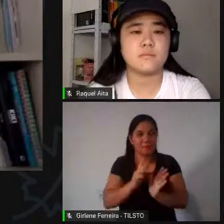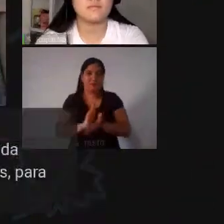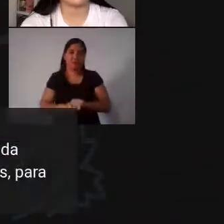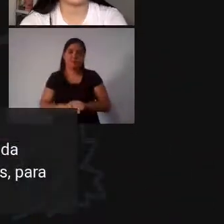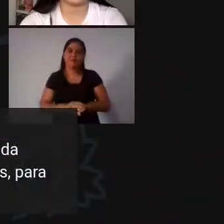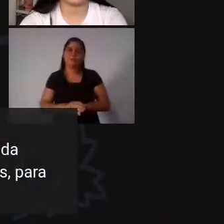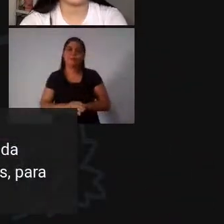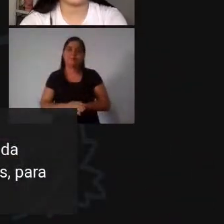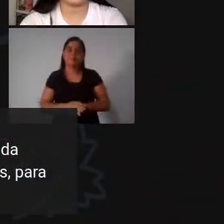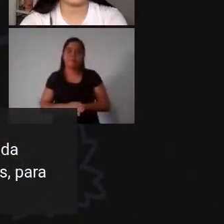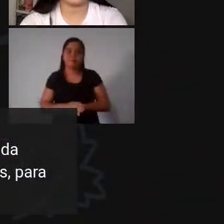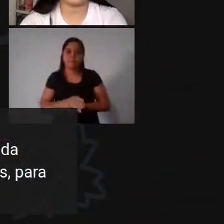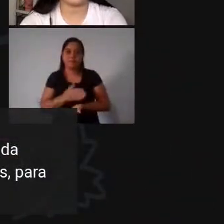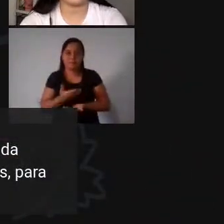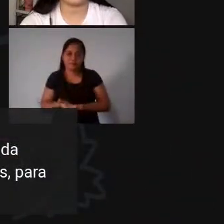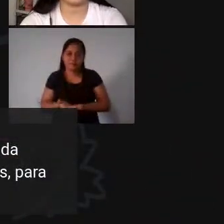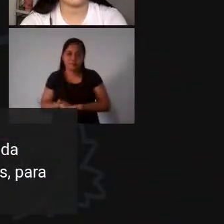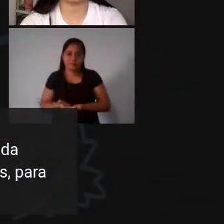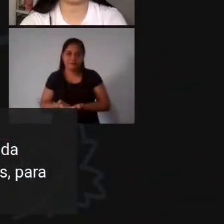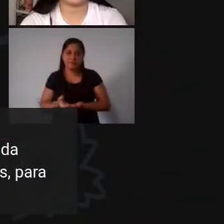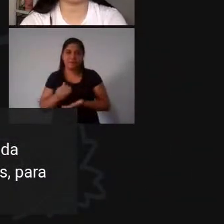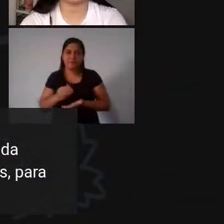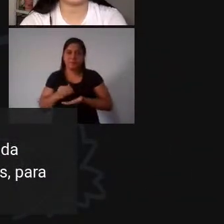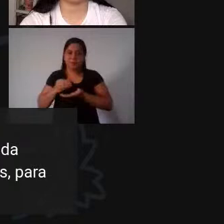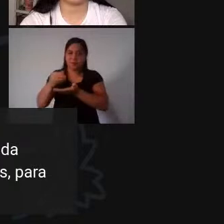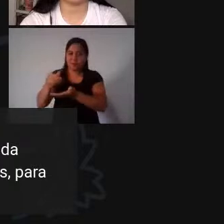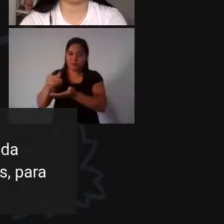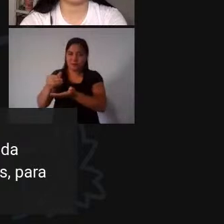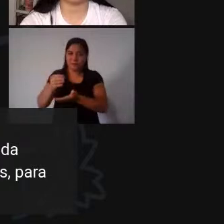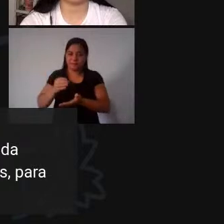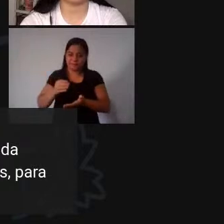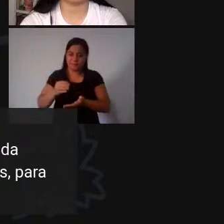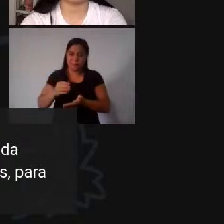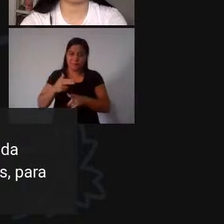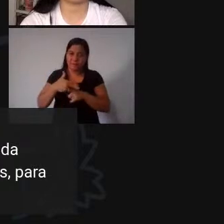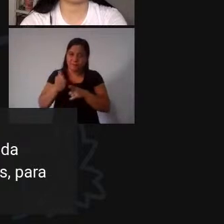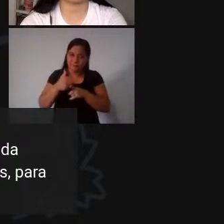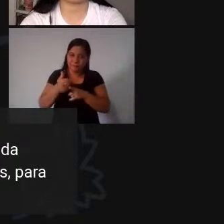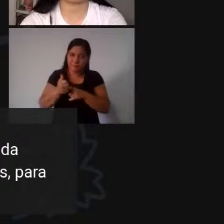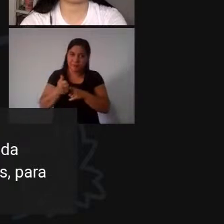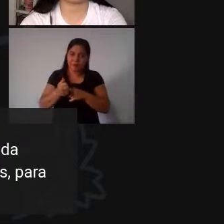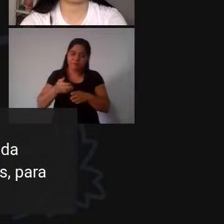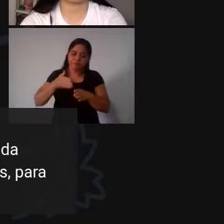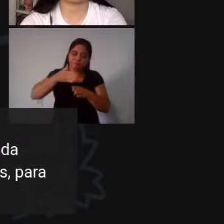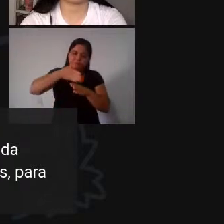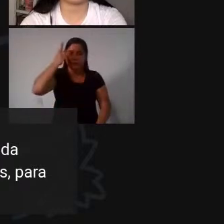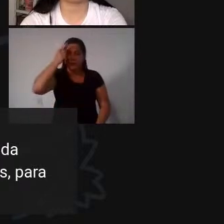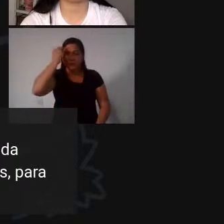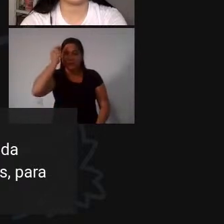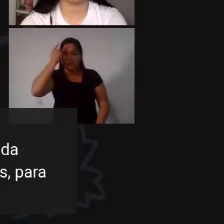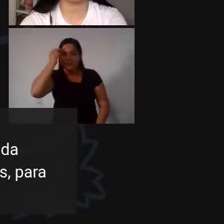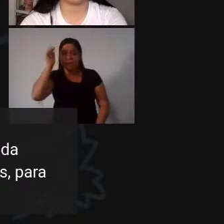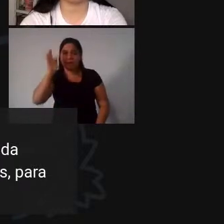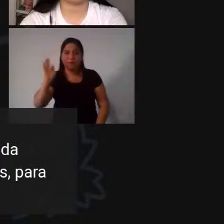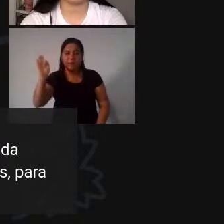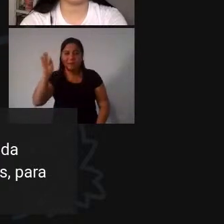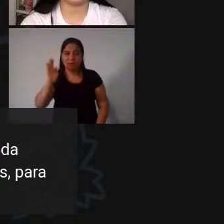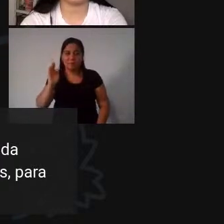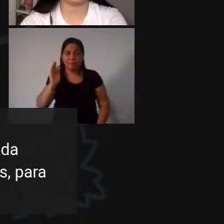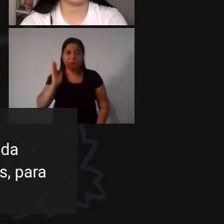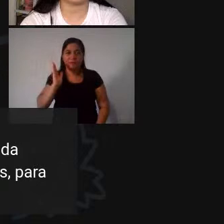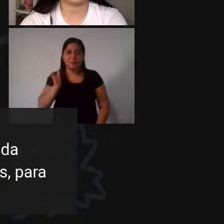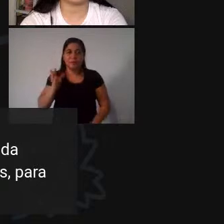mesmos medalhistas, esses alunos, quando ingressam na universidade, recebem a bolsa já durante a